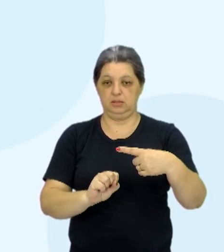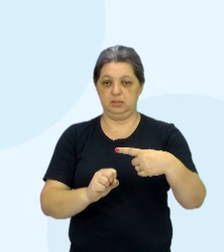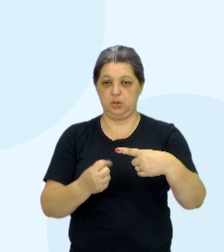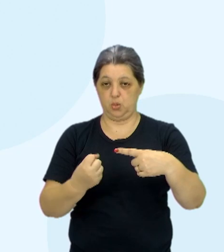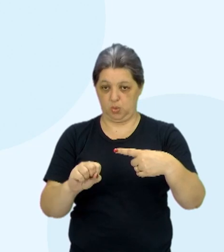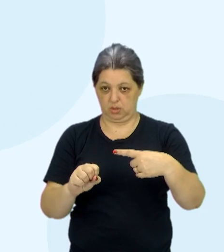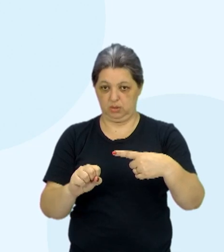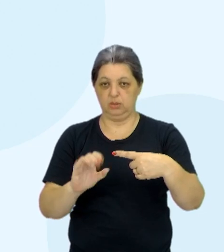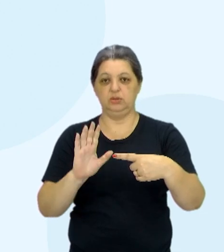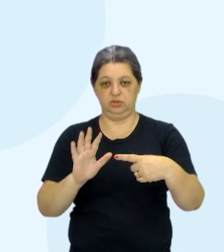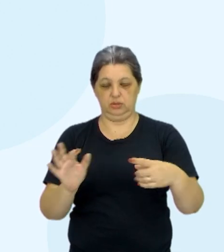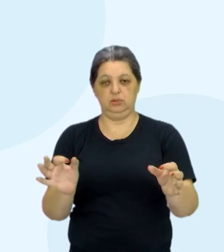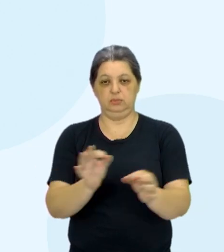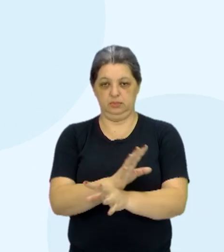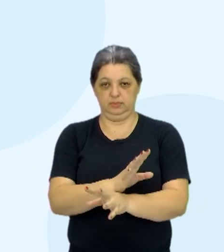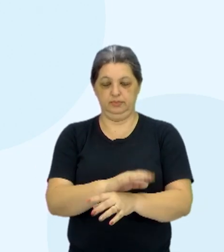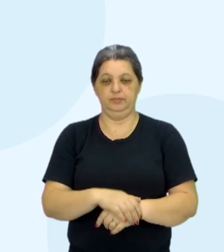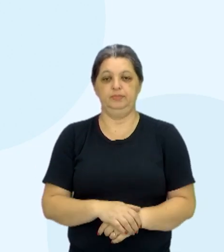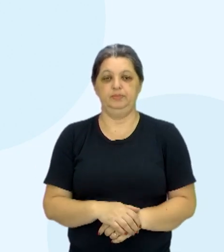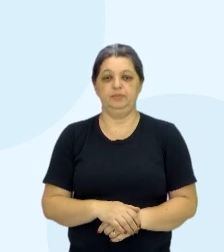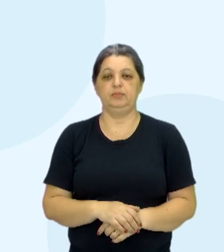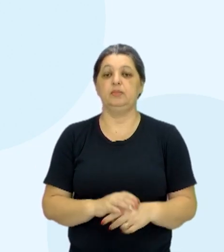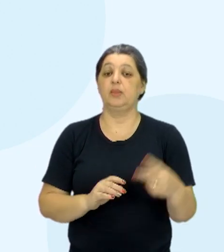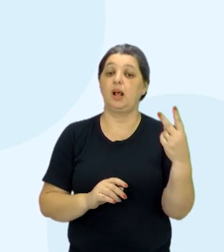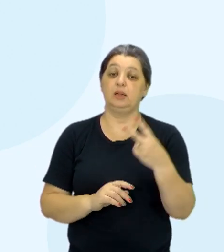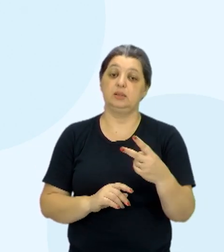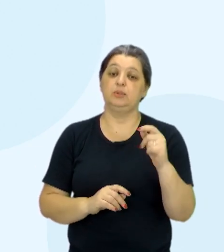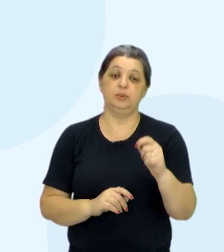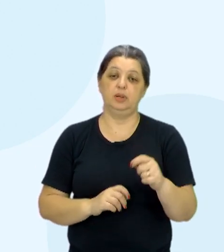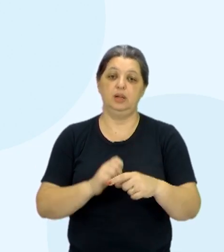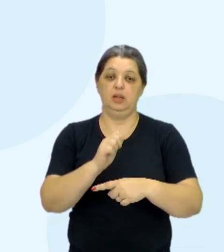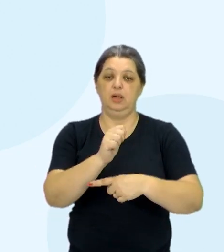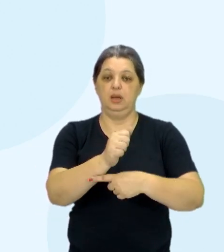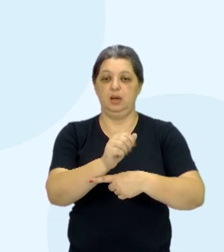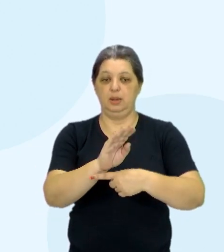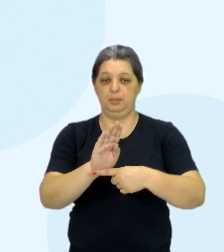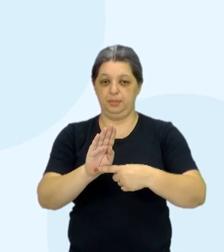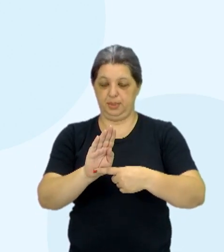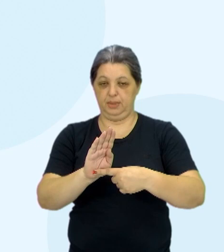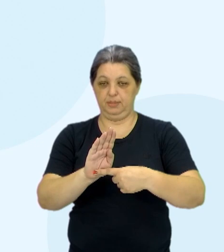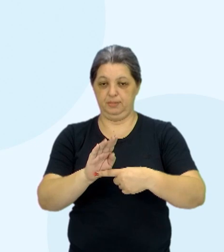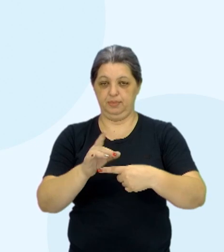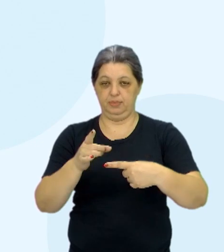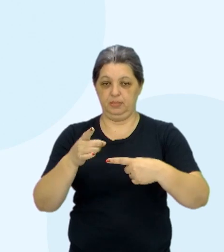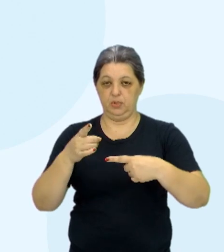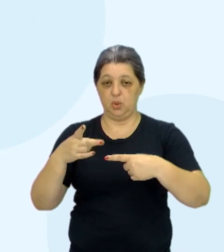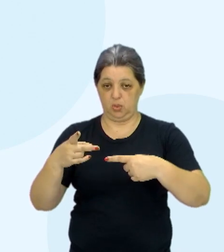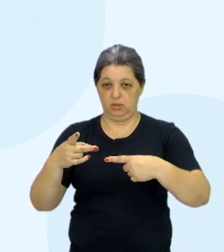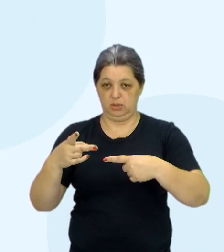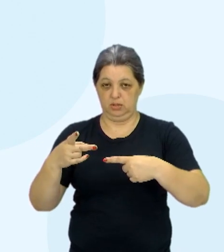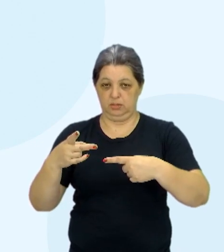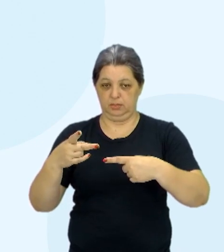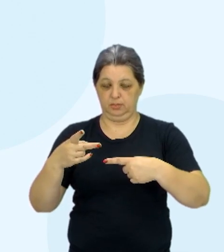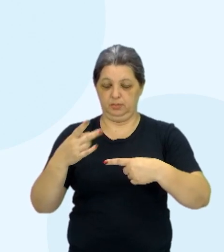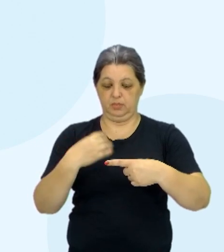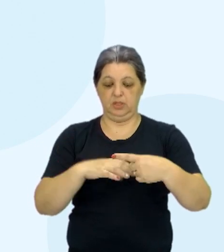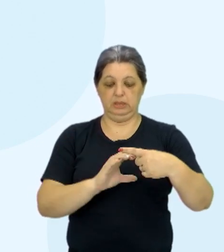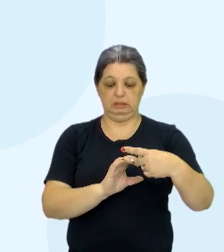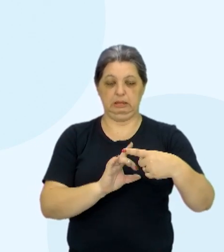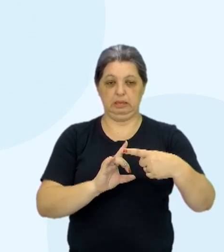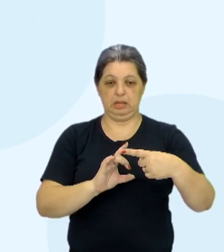tem a primeira razão. A segunda razão, AB, que a gente achou, 12, e o CD, que vale 24.